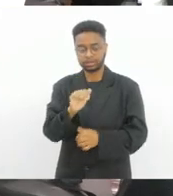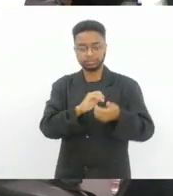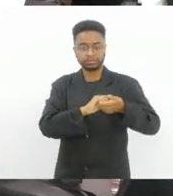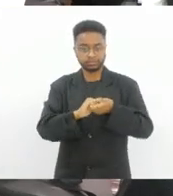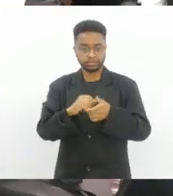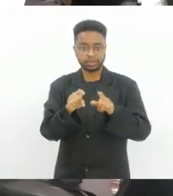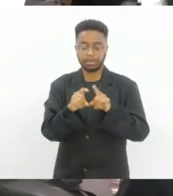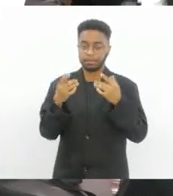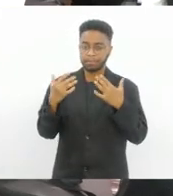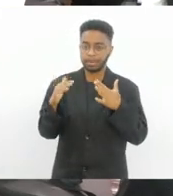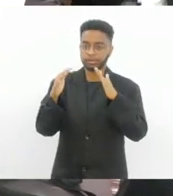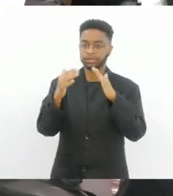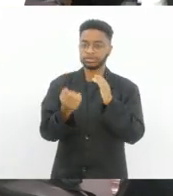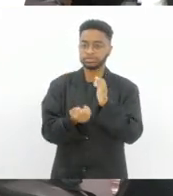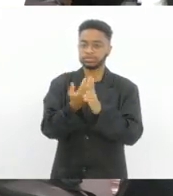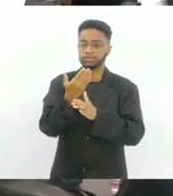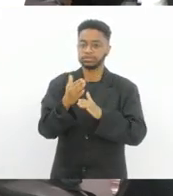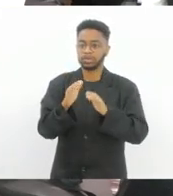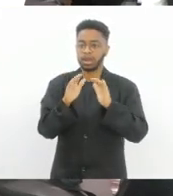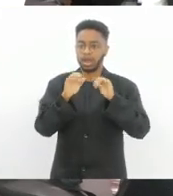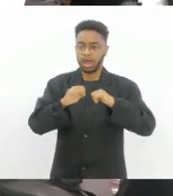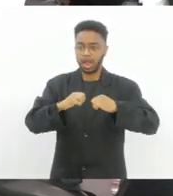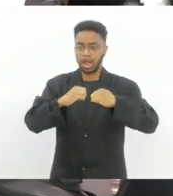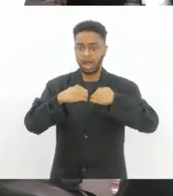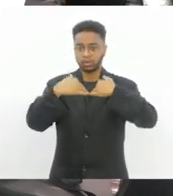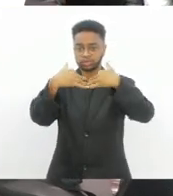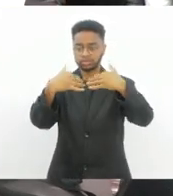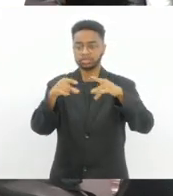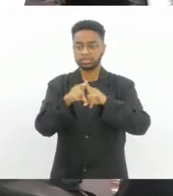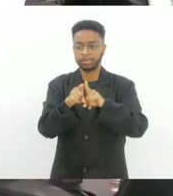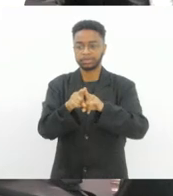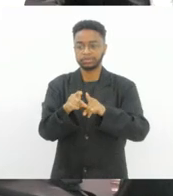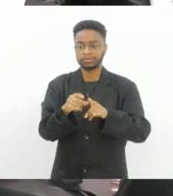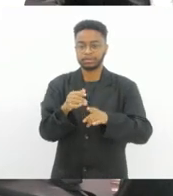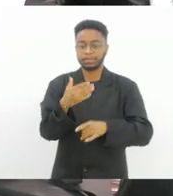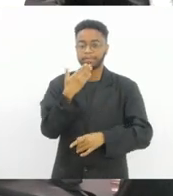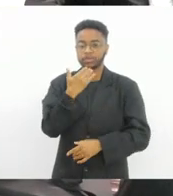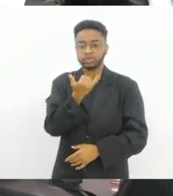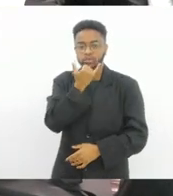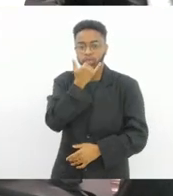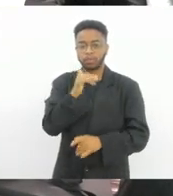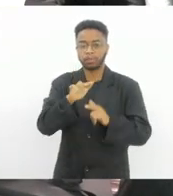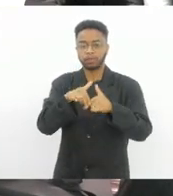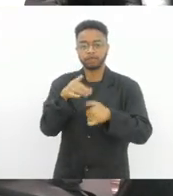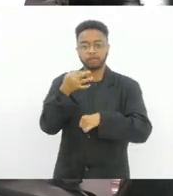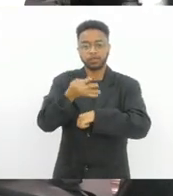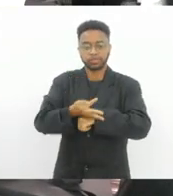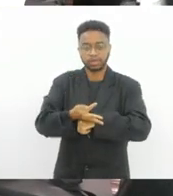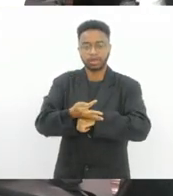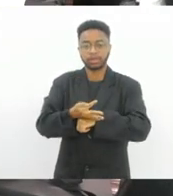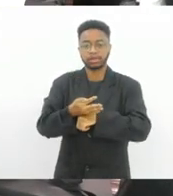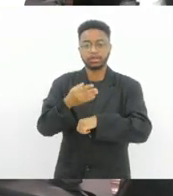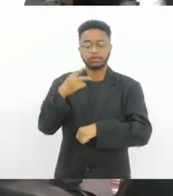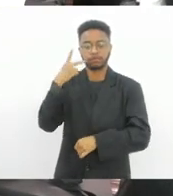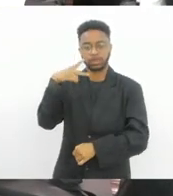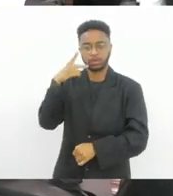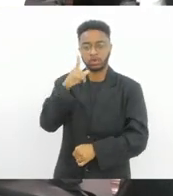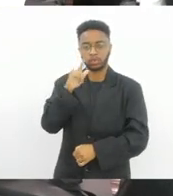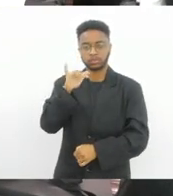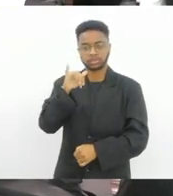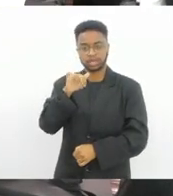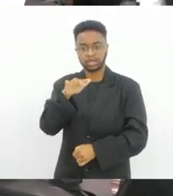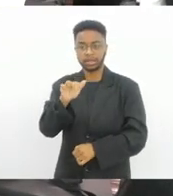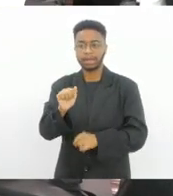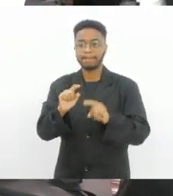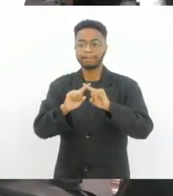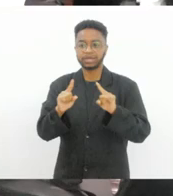pela realização da audiência. Lamentar e pedir desculpas pela ausência da vereadora Luciana Boatê, mas, por um motivo de saúde, ela não pôde estar